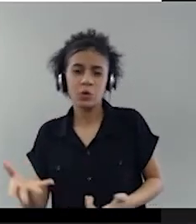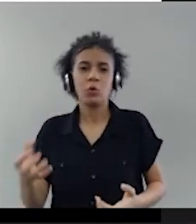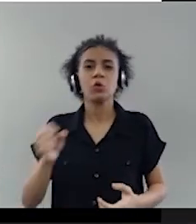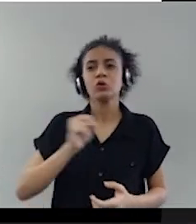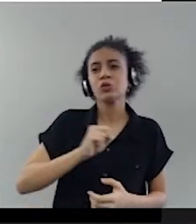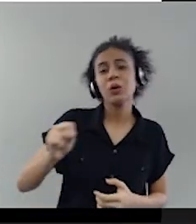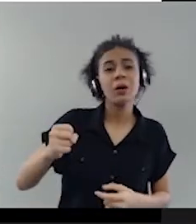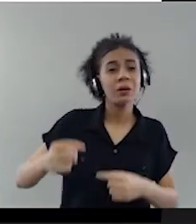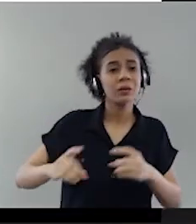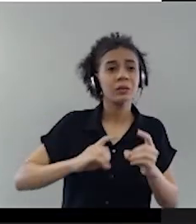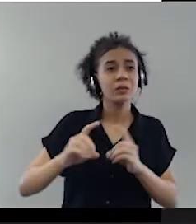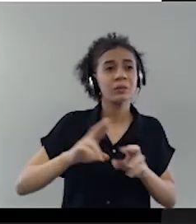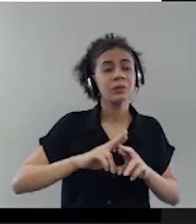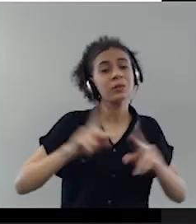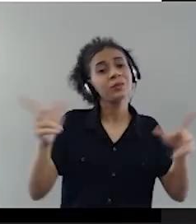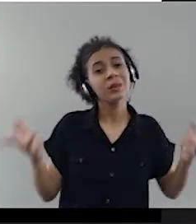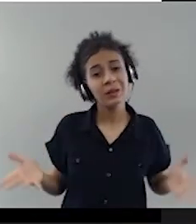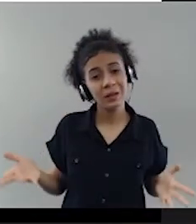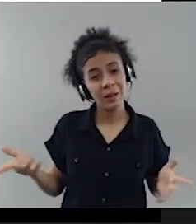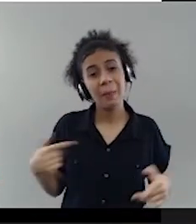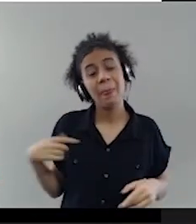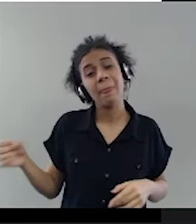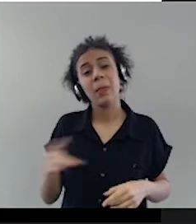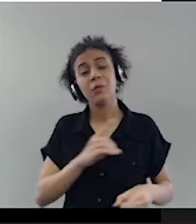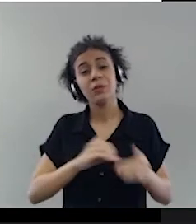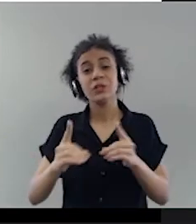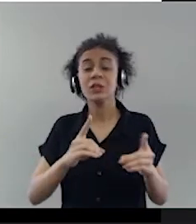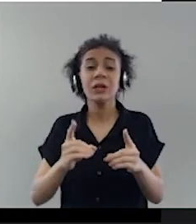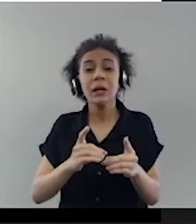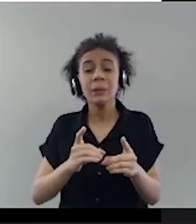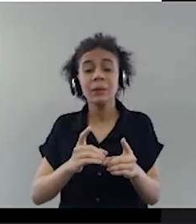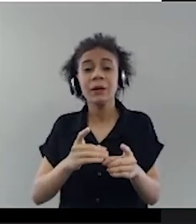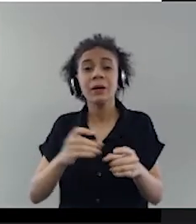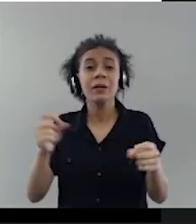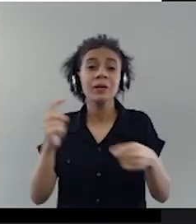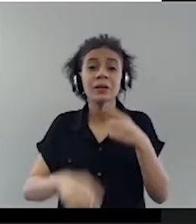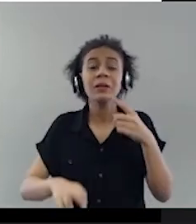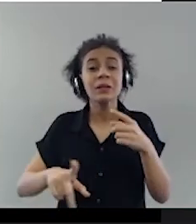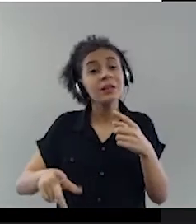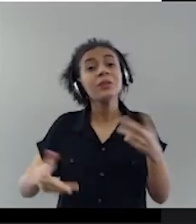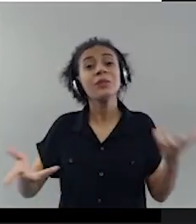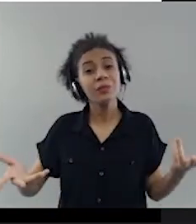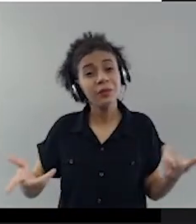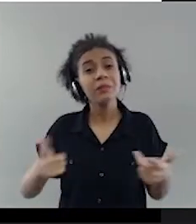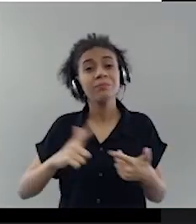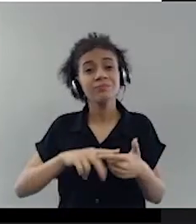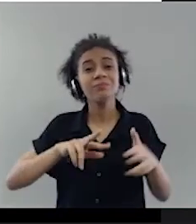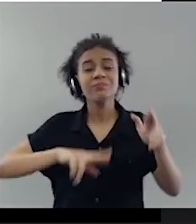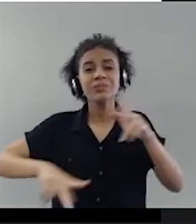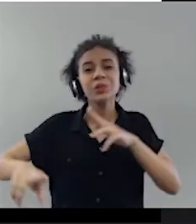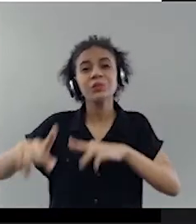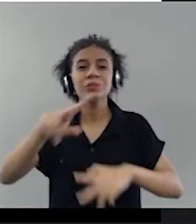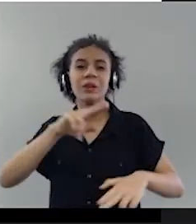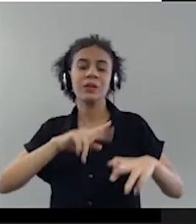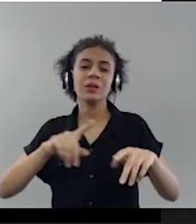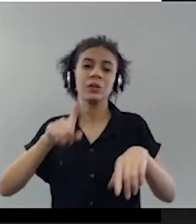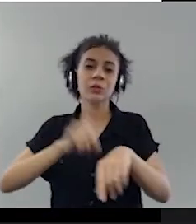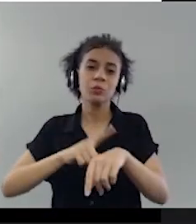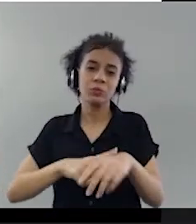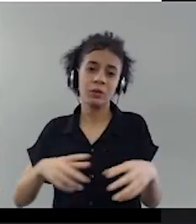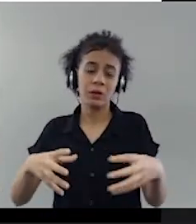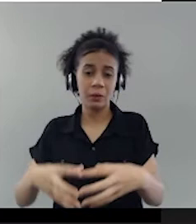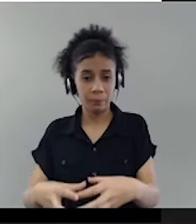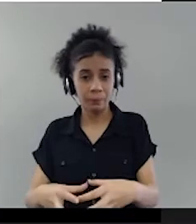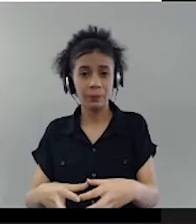outra. Então, você tem uma nova dinâmica que talvez você tenha múltiplos equilíbrios. E é